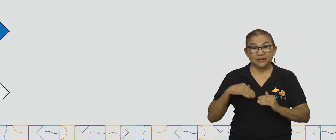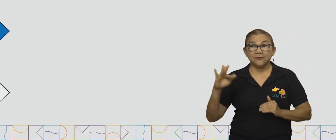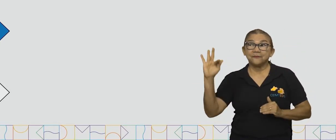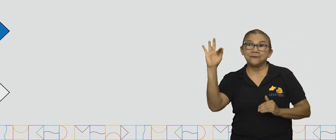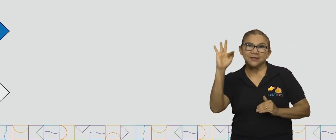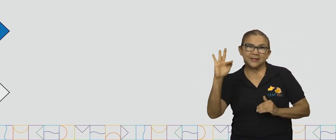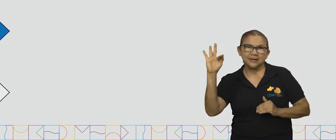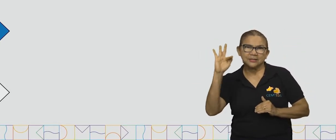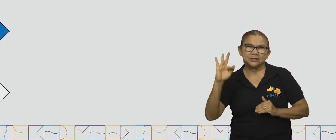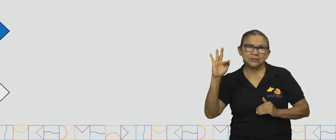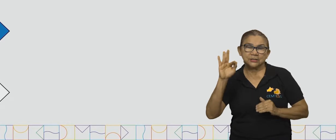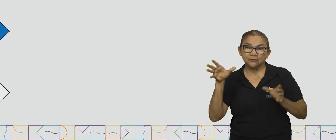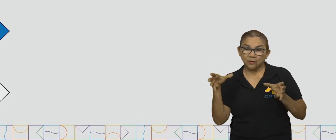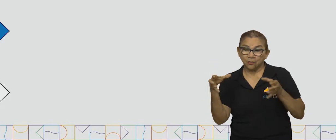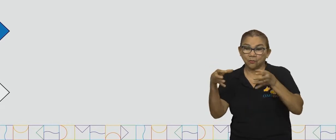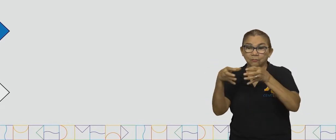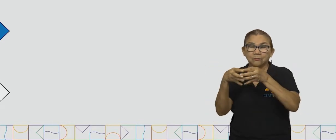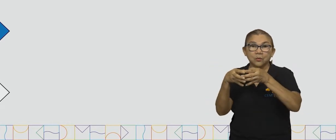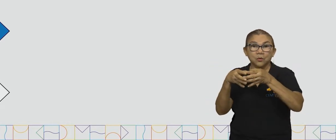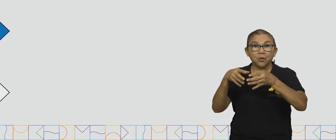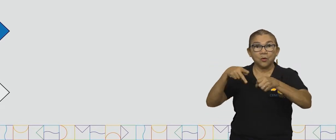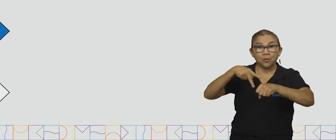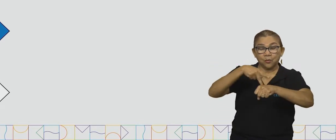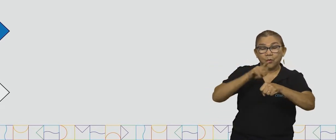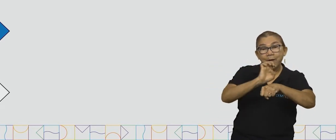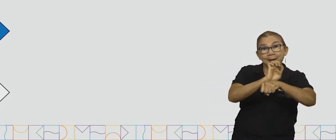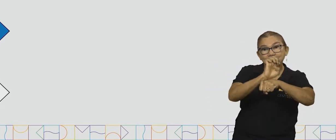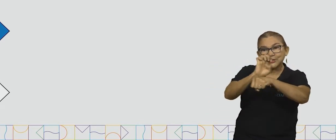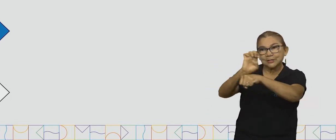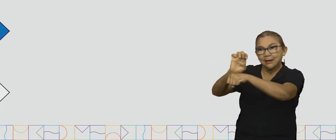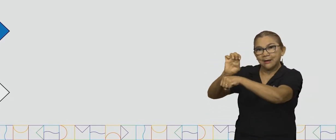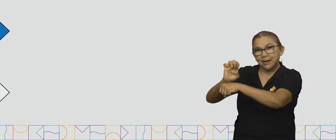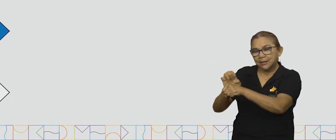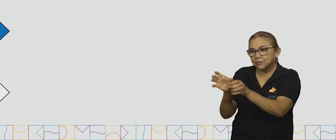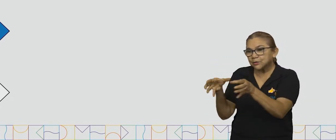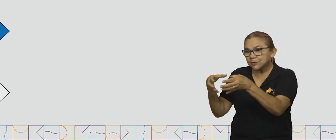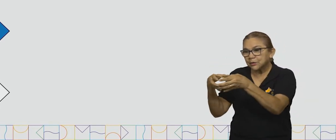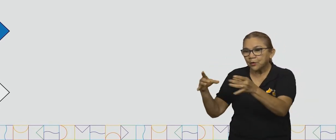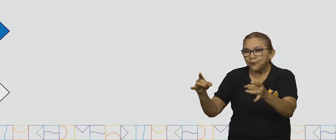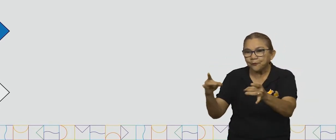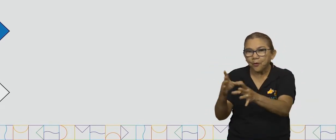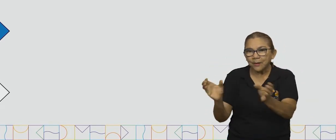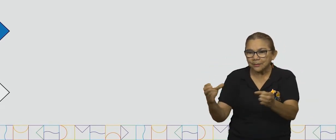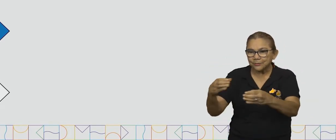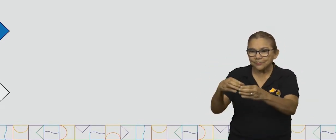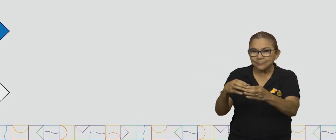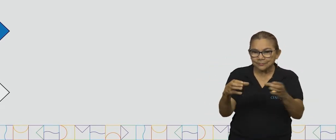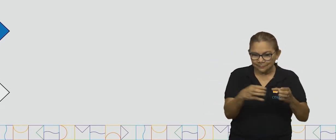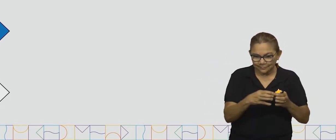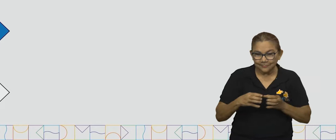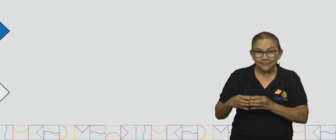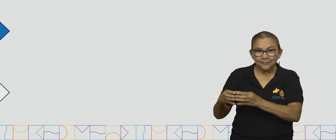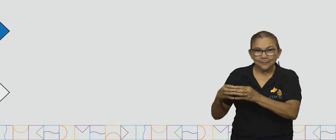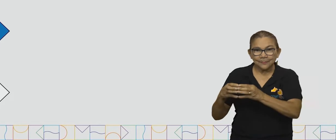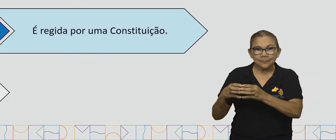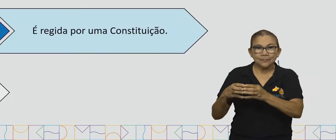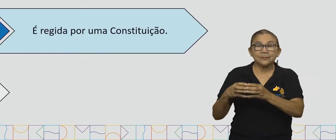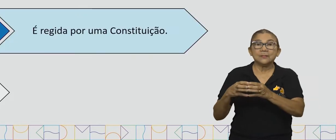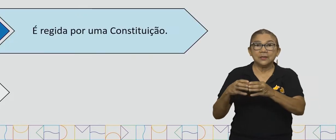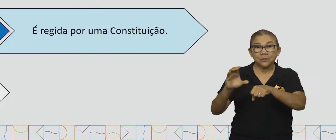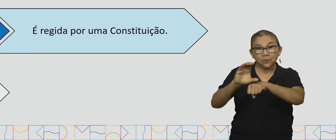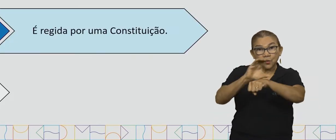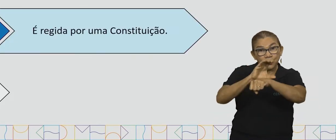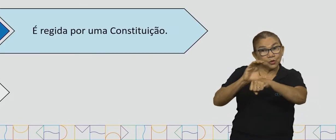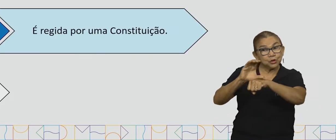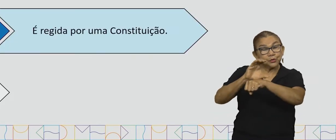Federativa, pois é composta por estados com autonomia política, formando assim uma federação. Constitucional, pois